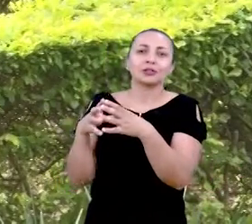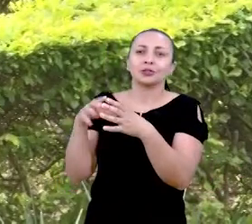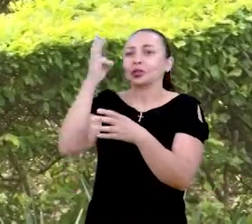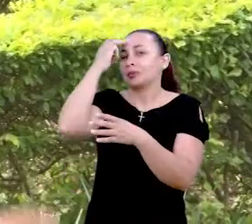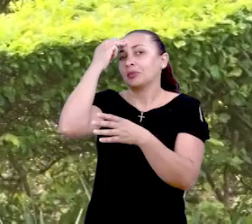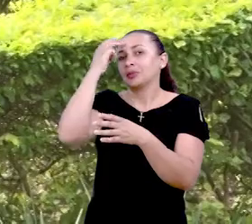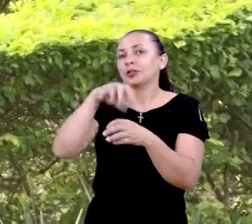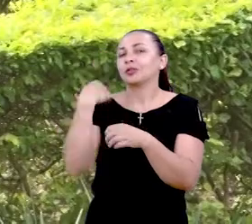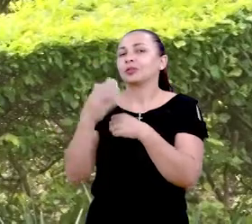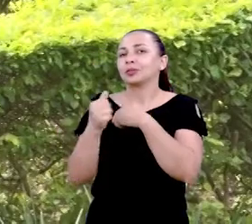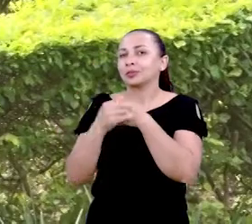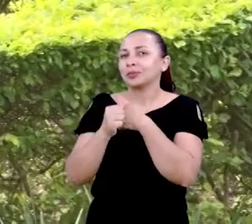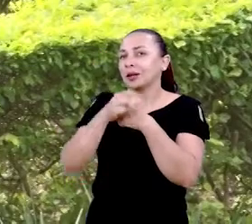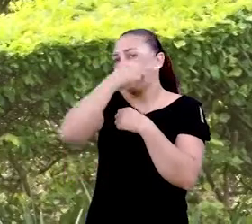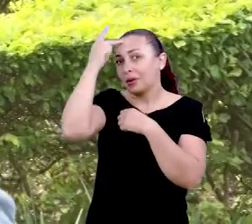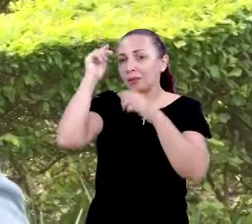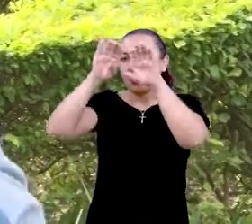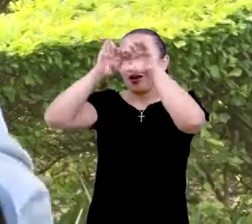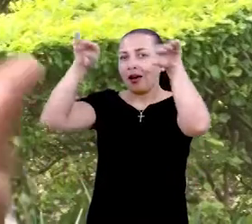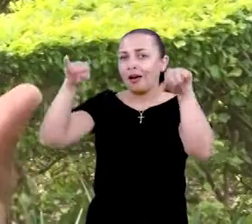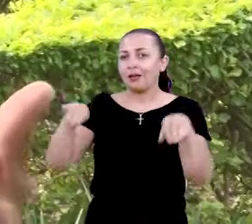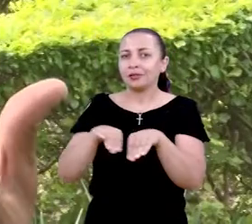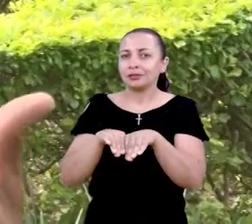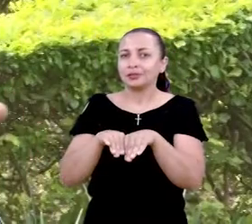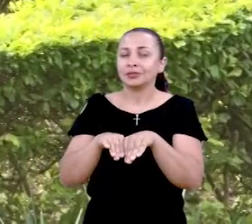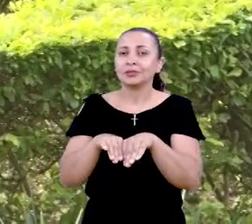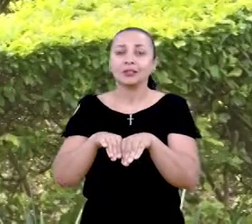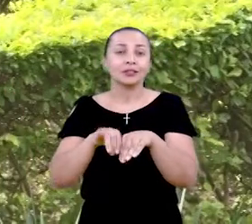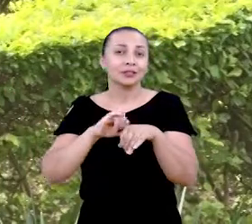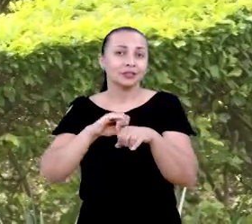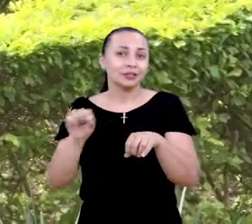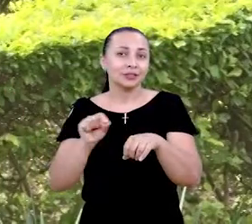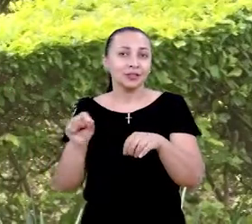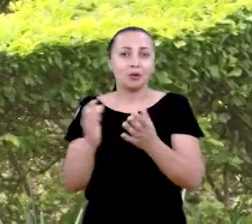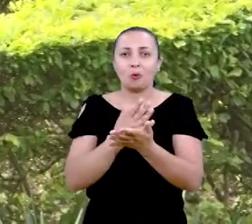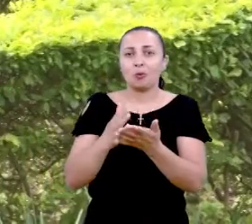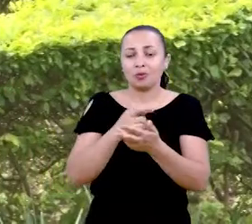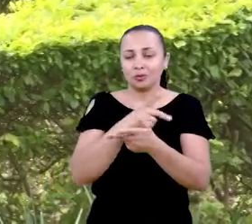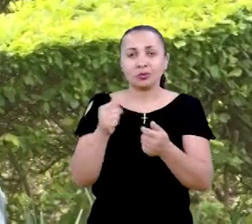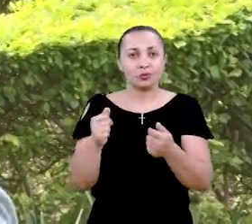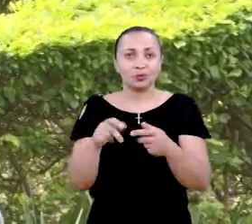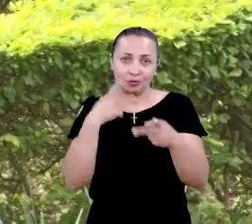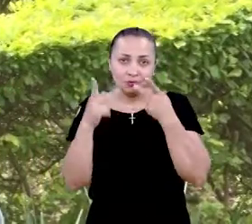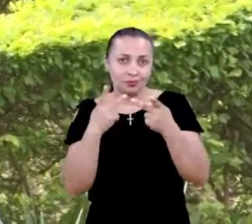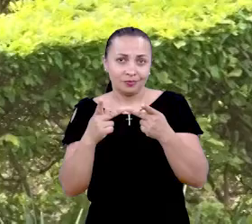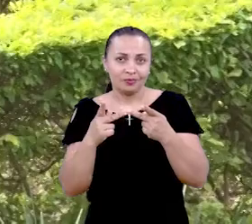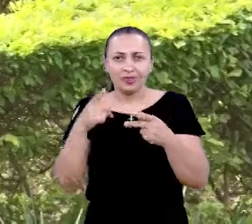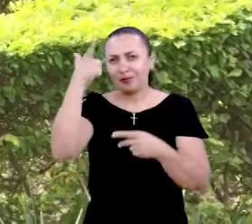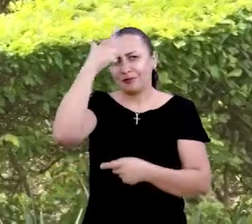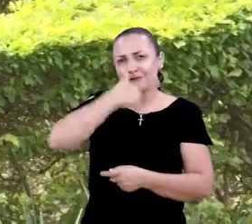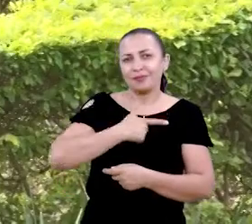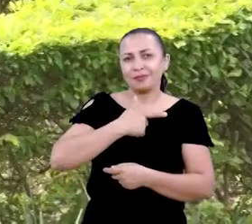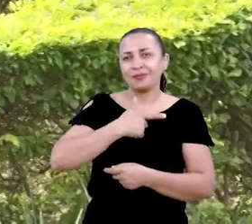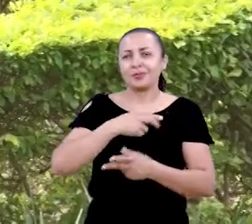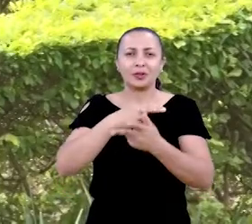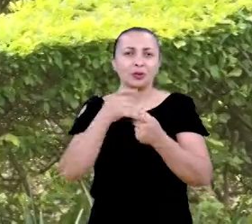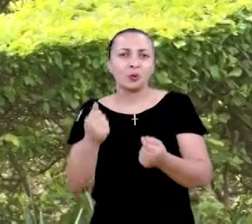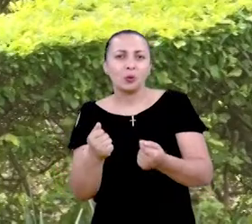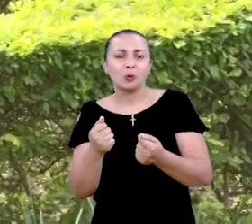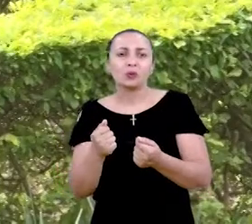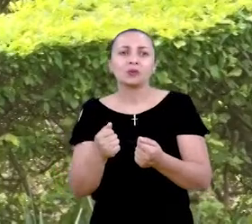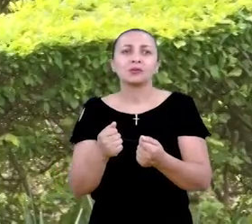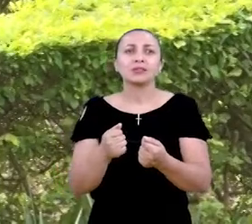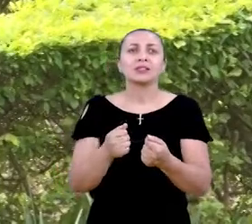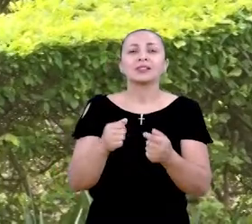inclusive algumas das questões que digamos que sejam feias, questões que em regra nós não vamos ver